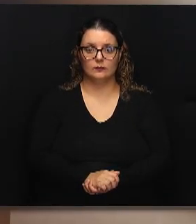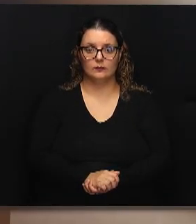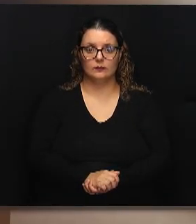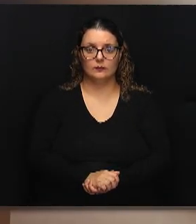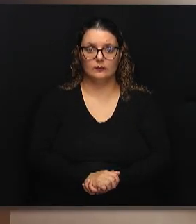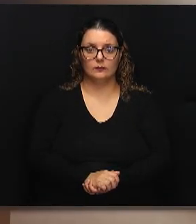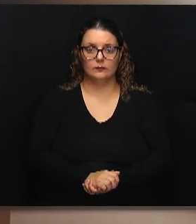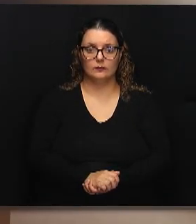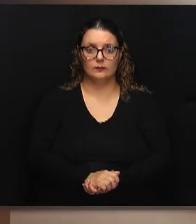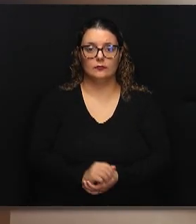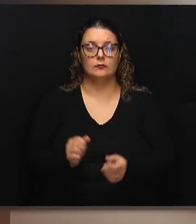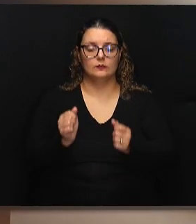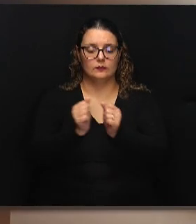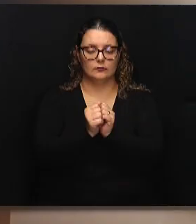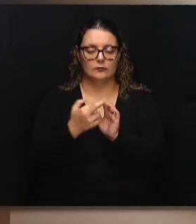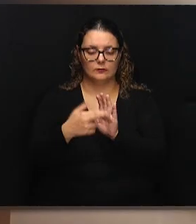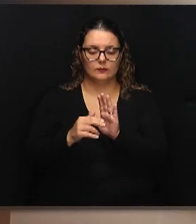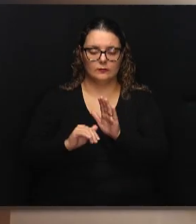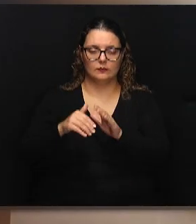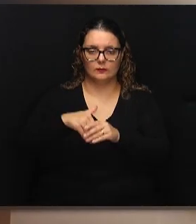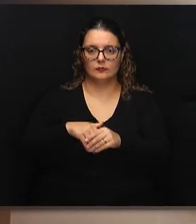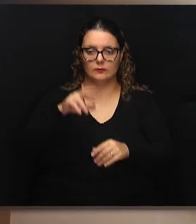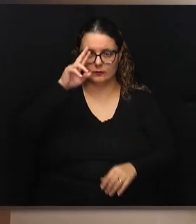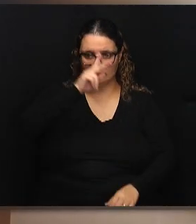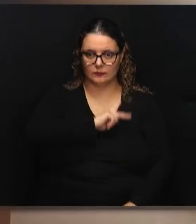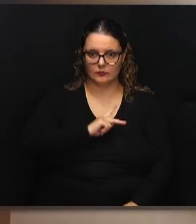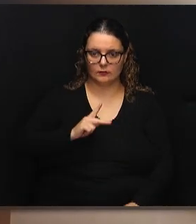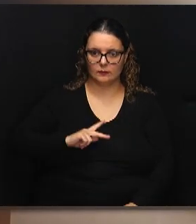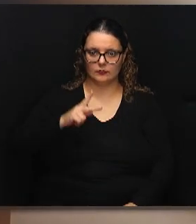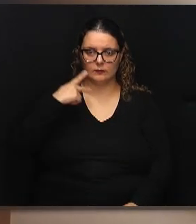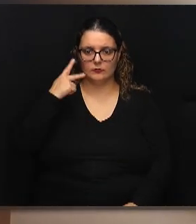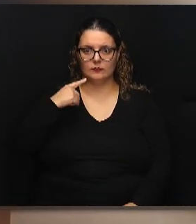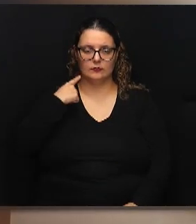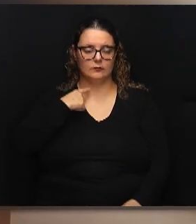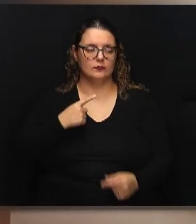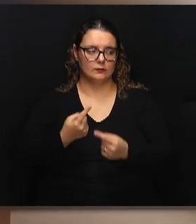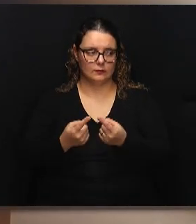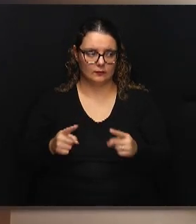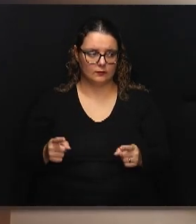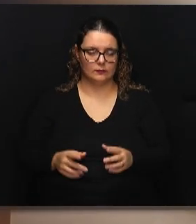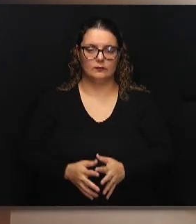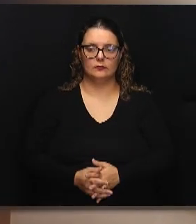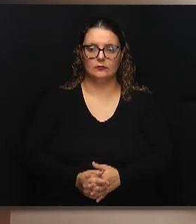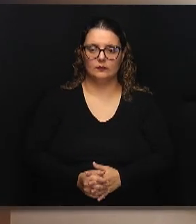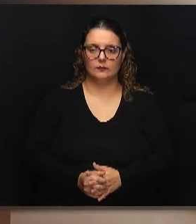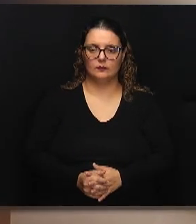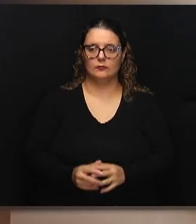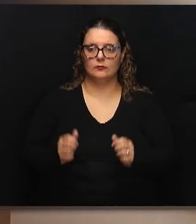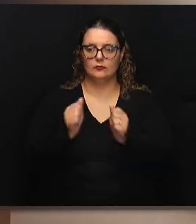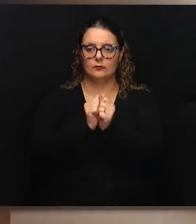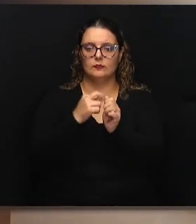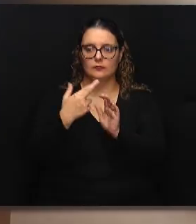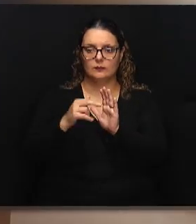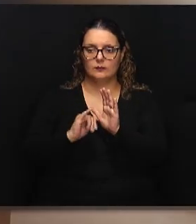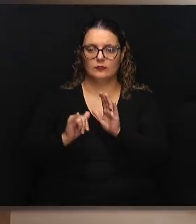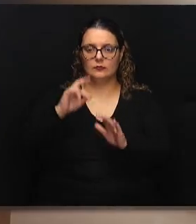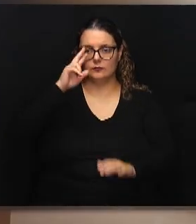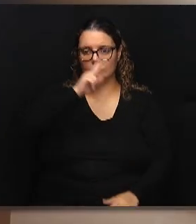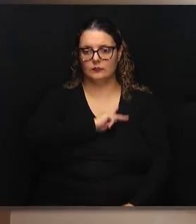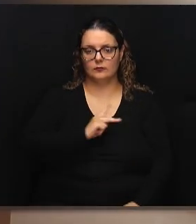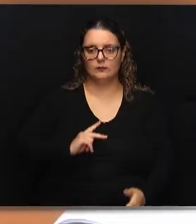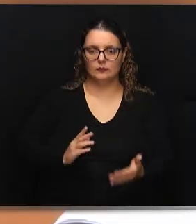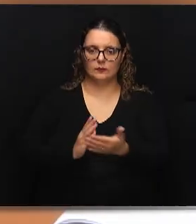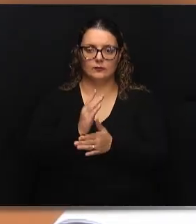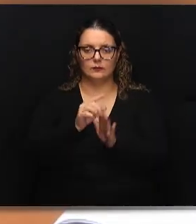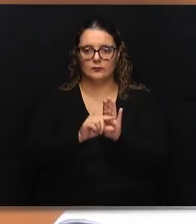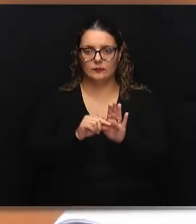Eu acompanho o relator, senhor presidente. Vereador Mineiro do Espetinho. Acompanho o relator, presidente. Aprovado o item